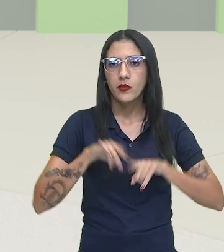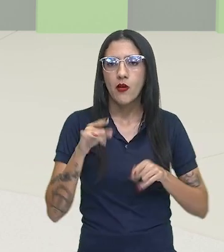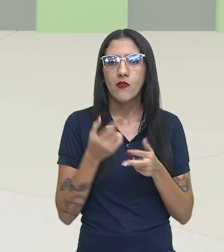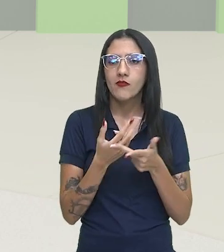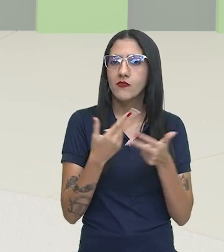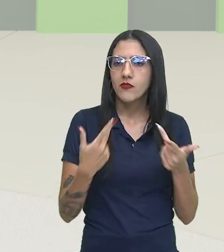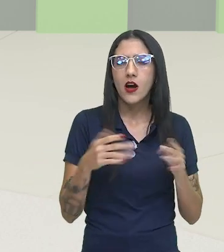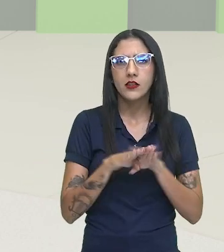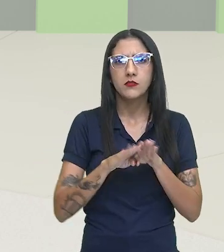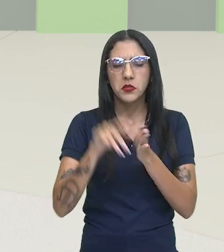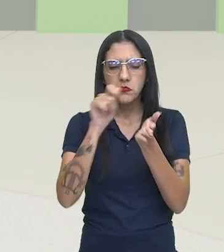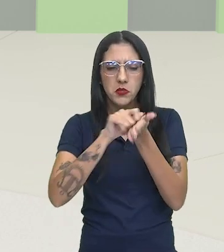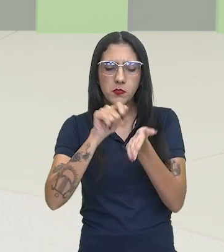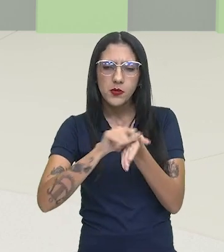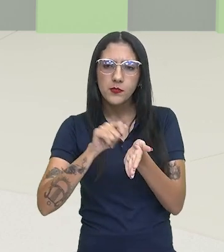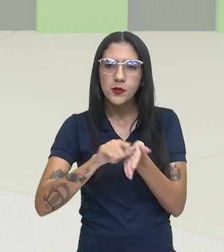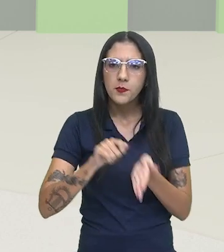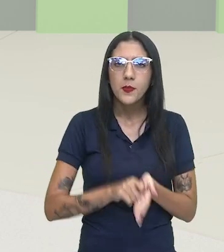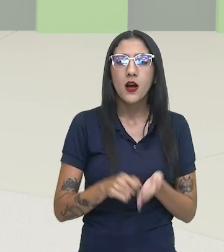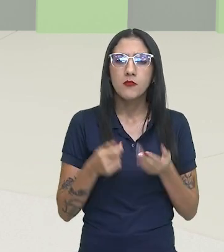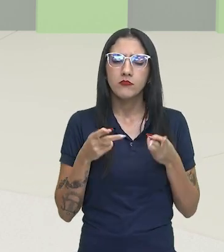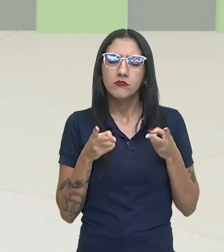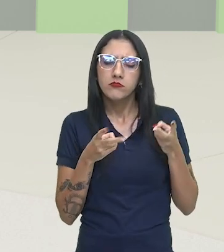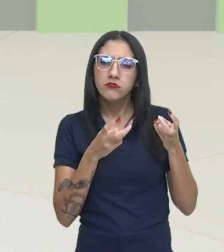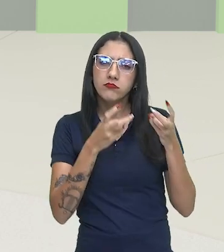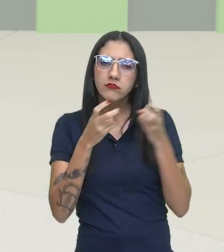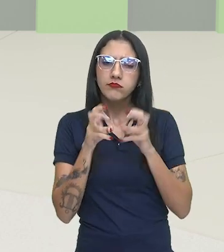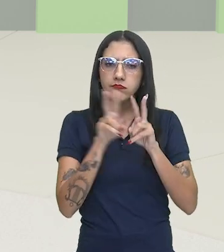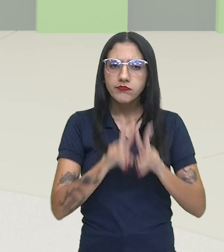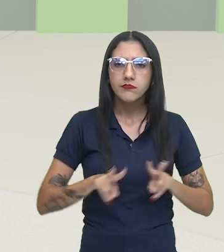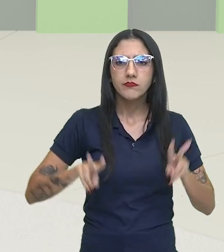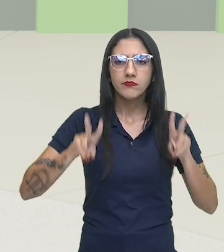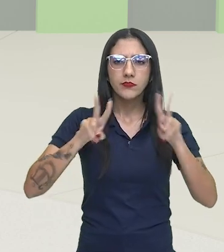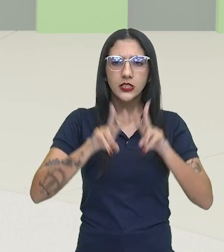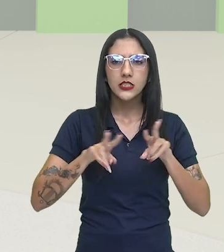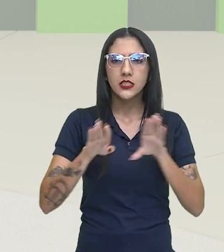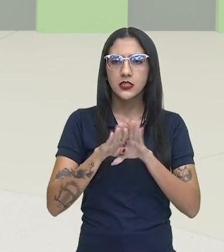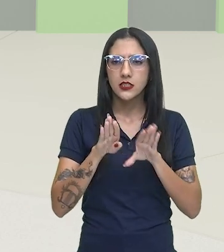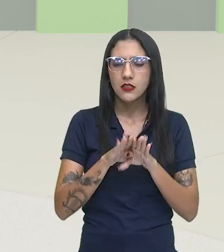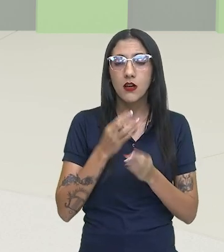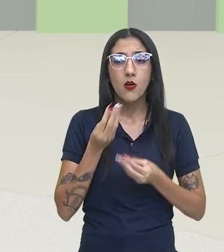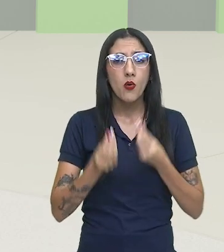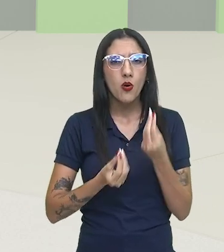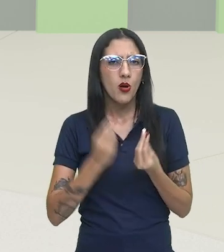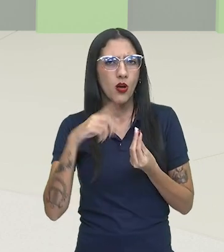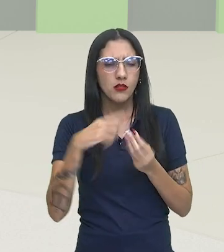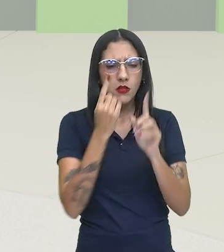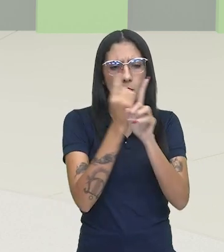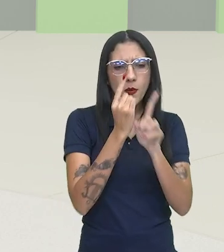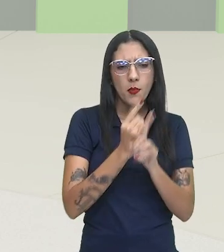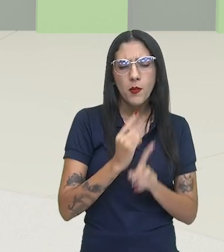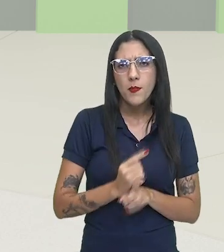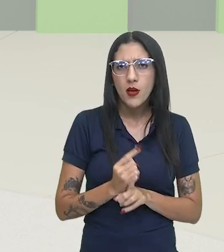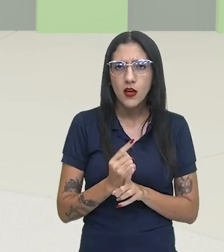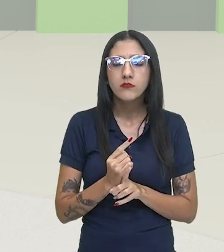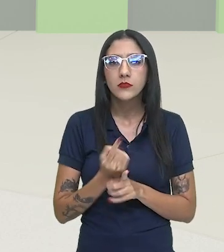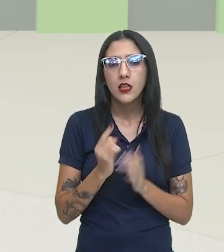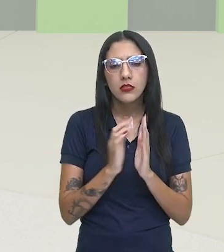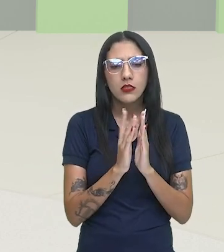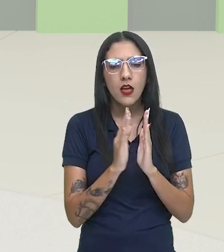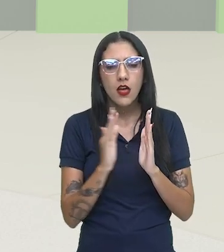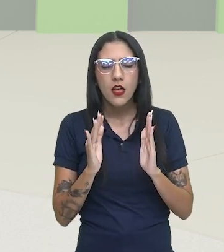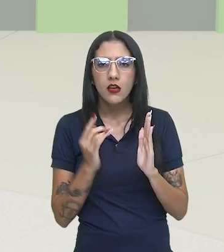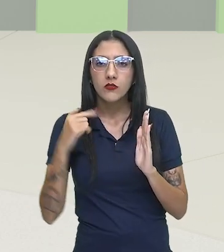você fez anotações, você percebeu ali como que aqueles resultados iam se comportando até que